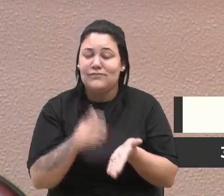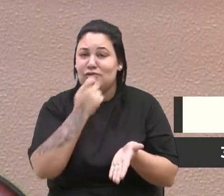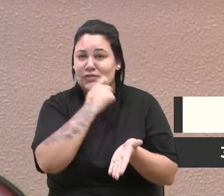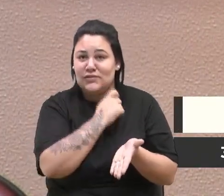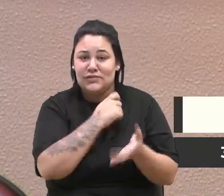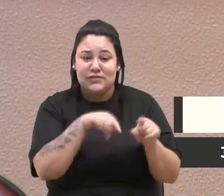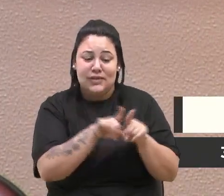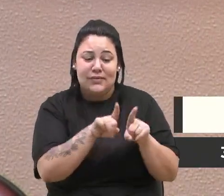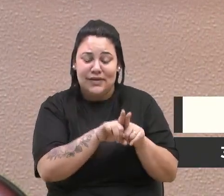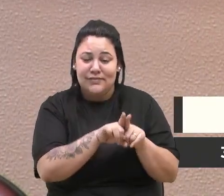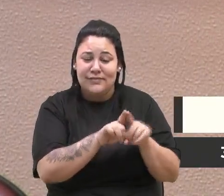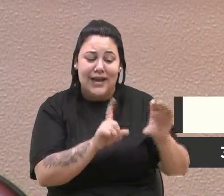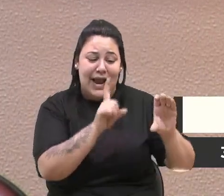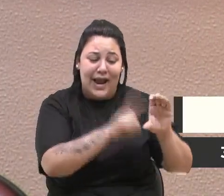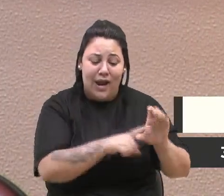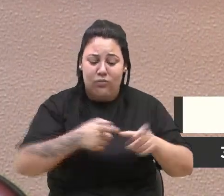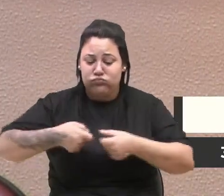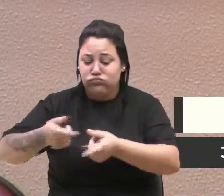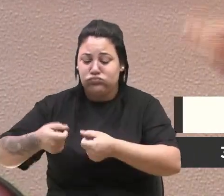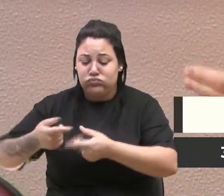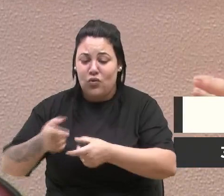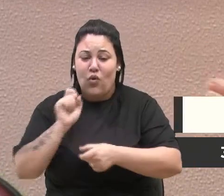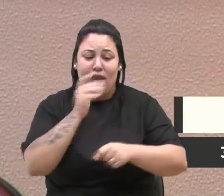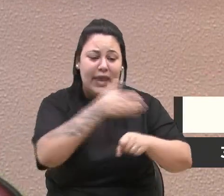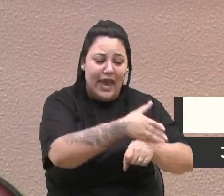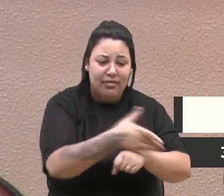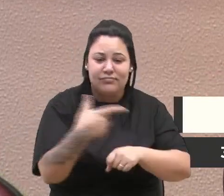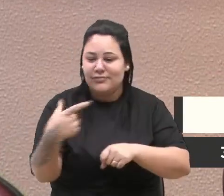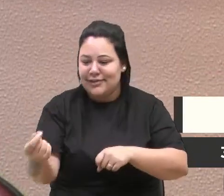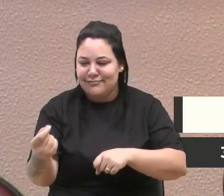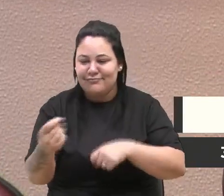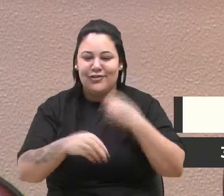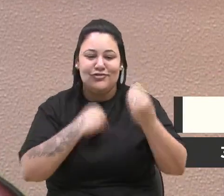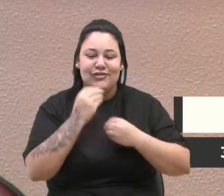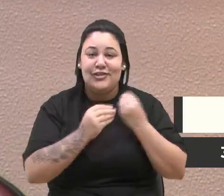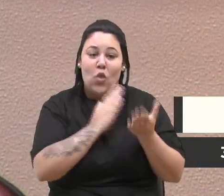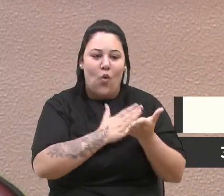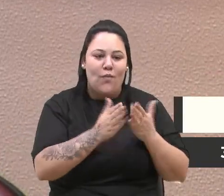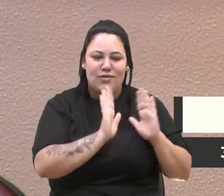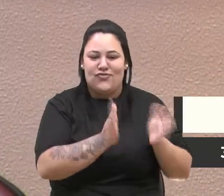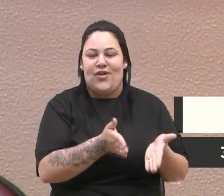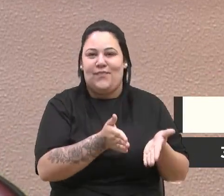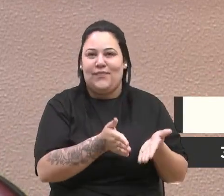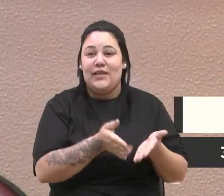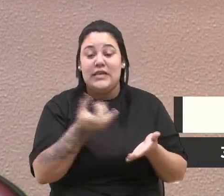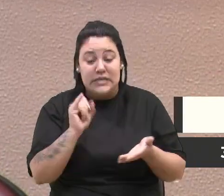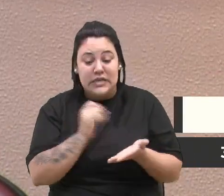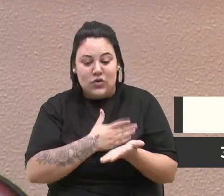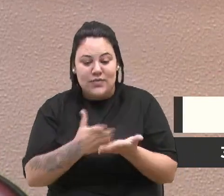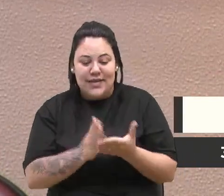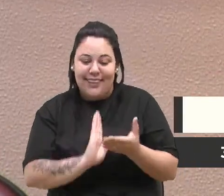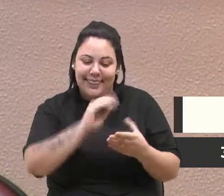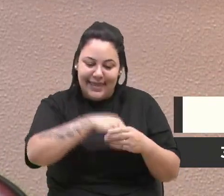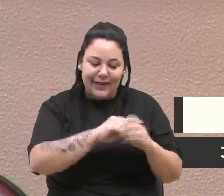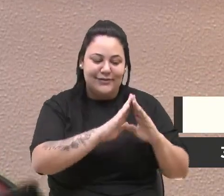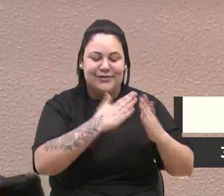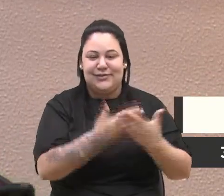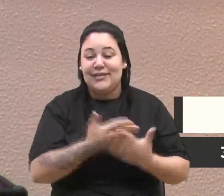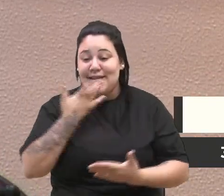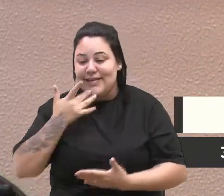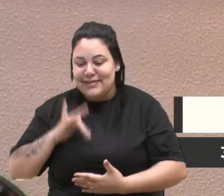despesa então eh a gente sente lá na ponta e começando na na criança nas escolas Com